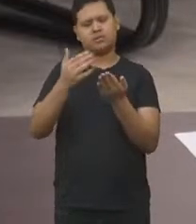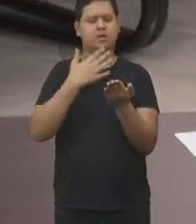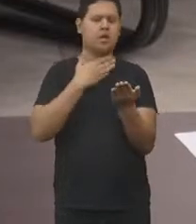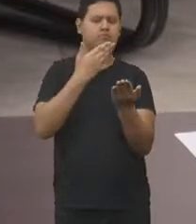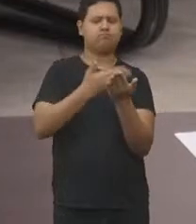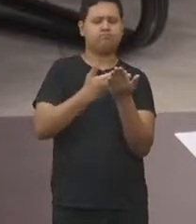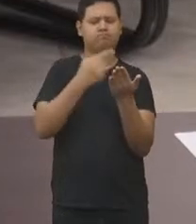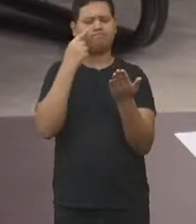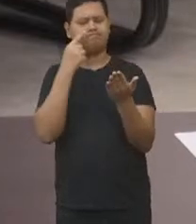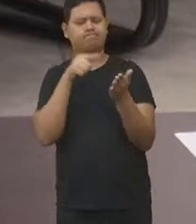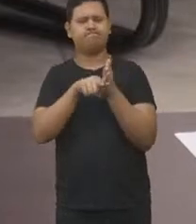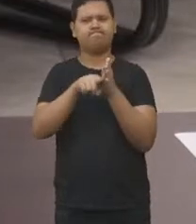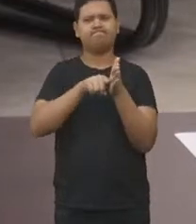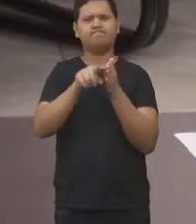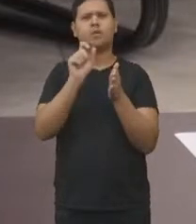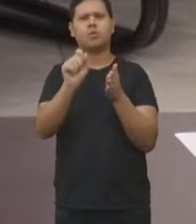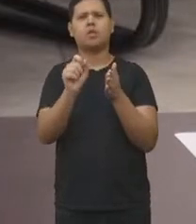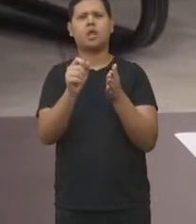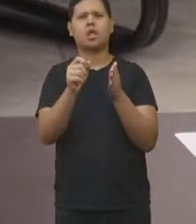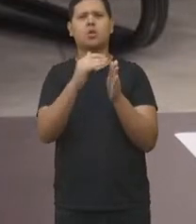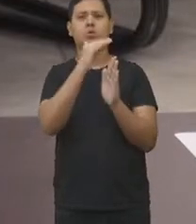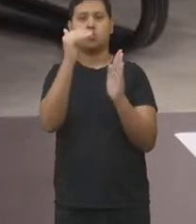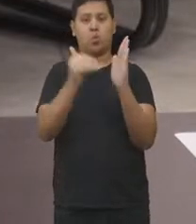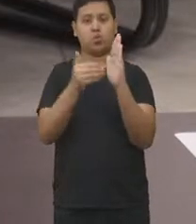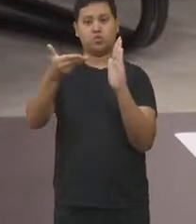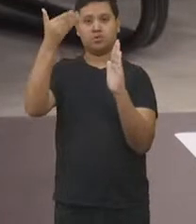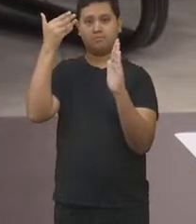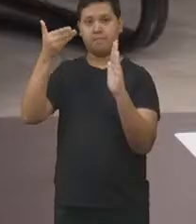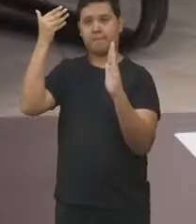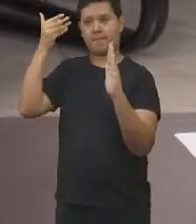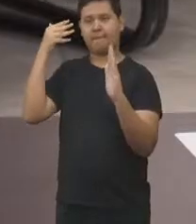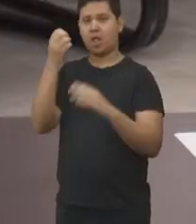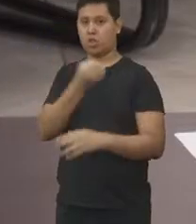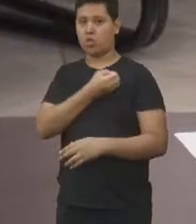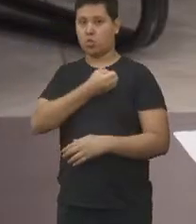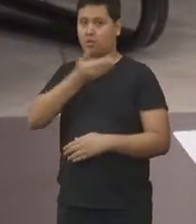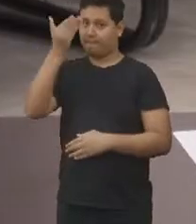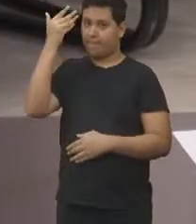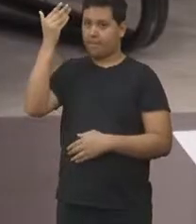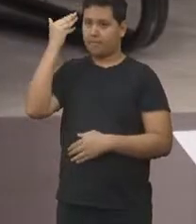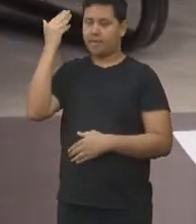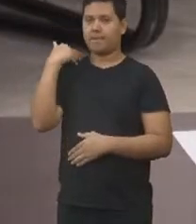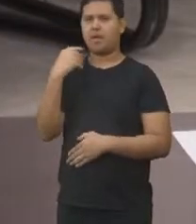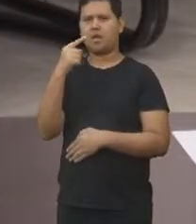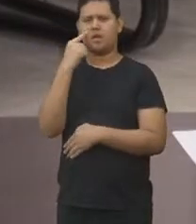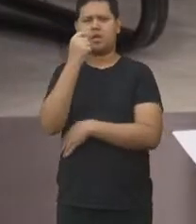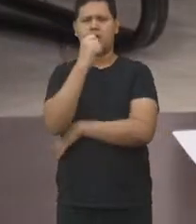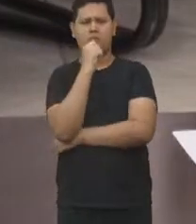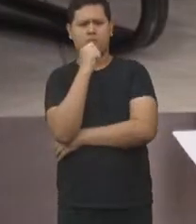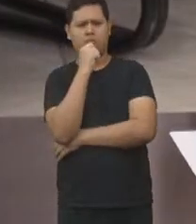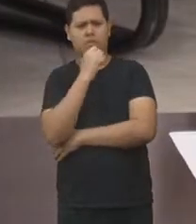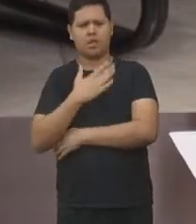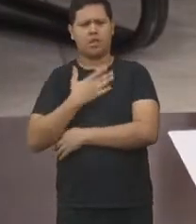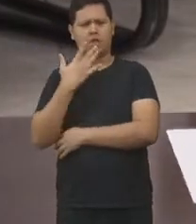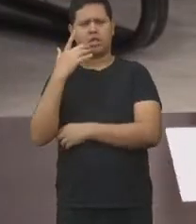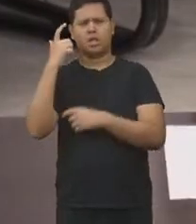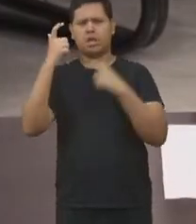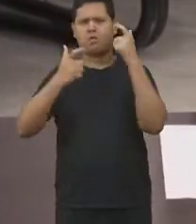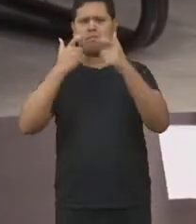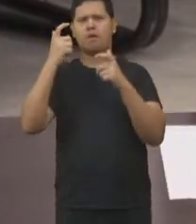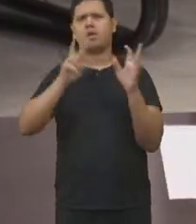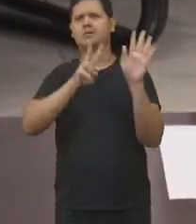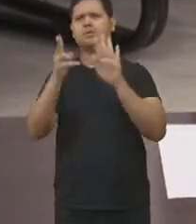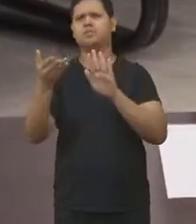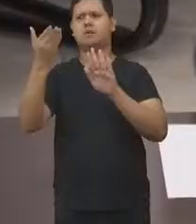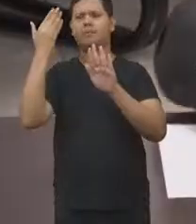dos últimos números, e E eu me preocupei a semana passada, até